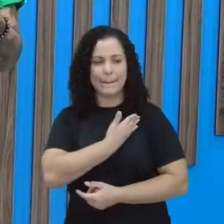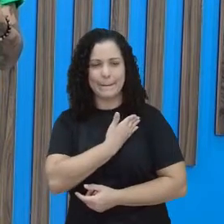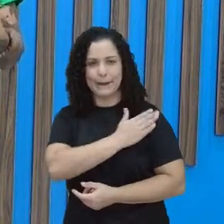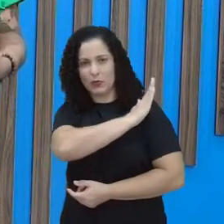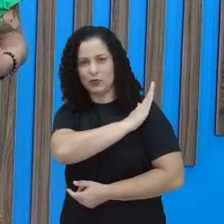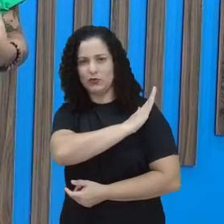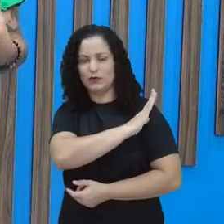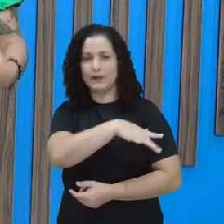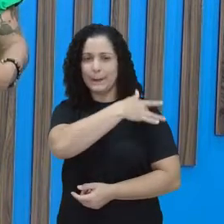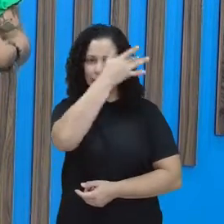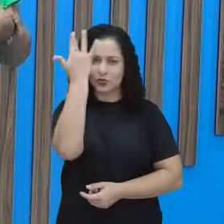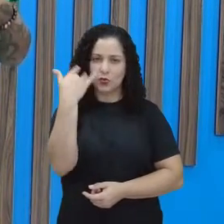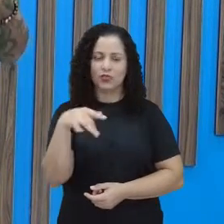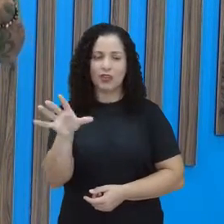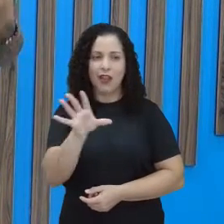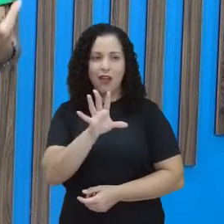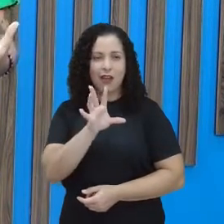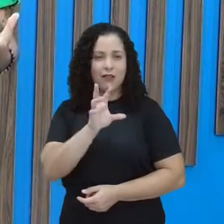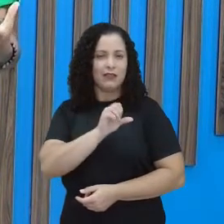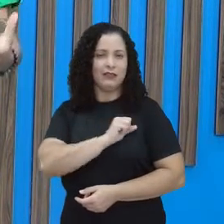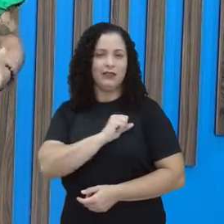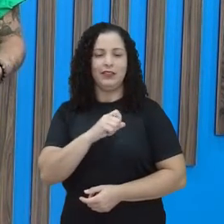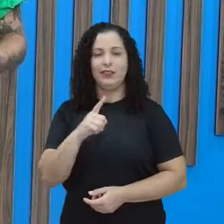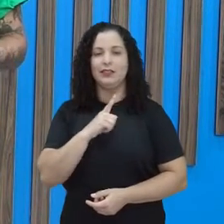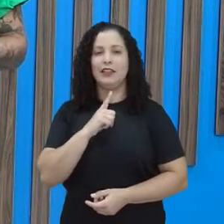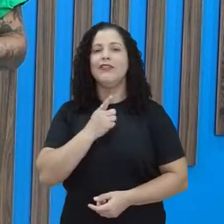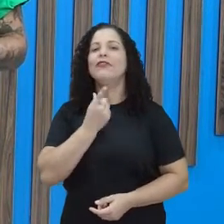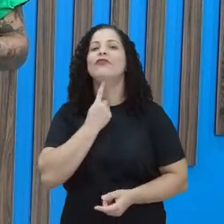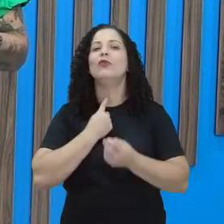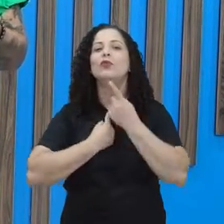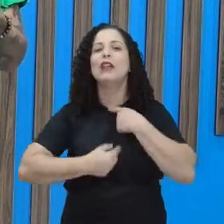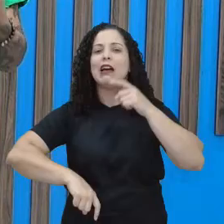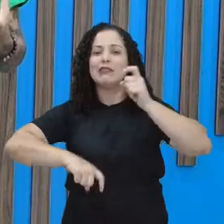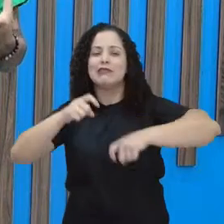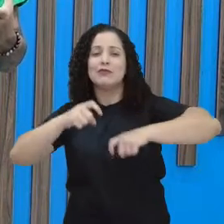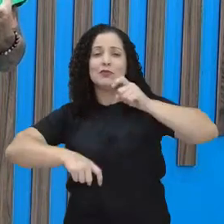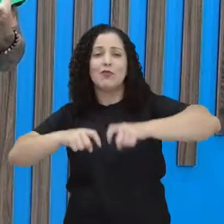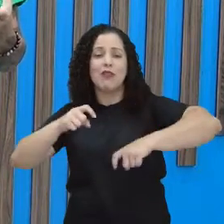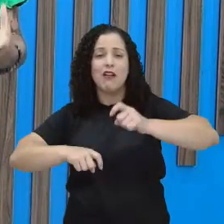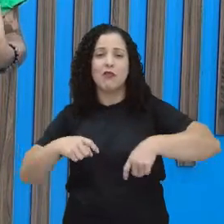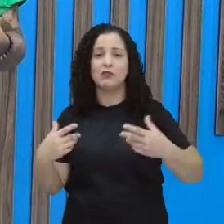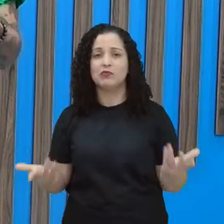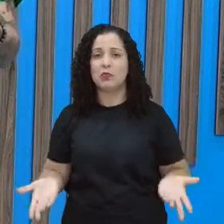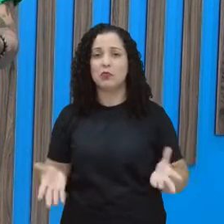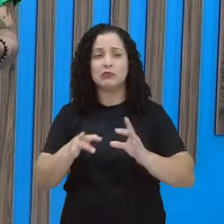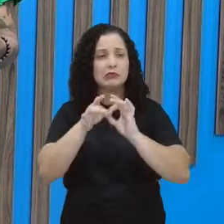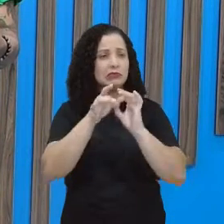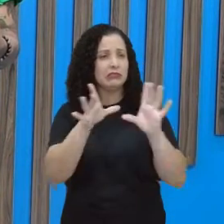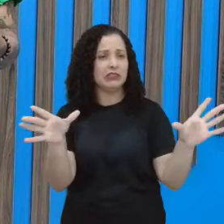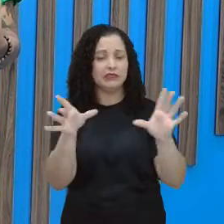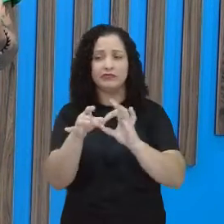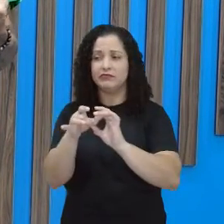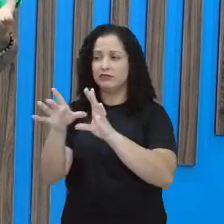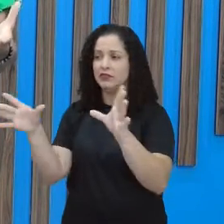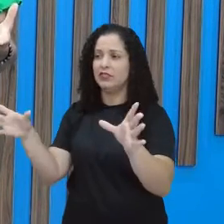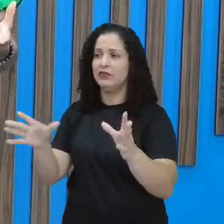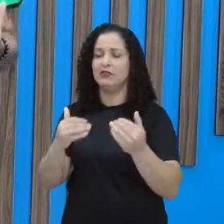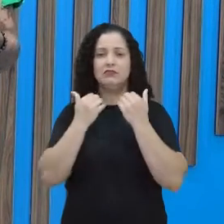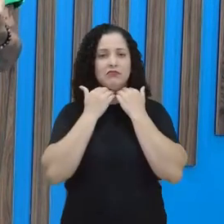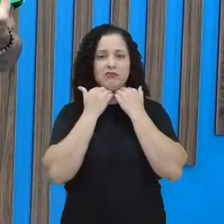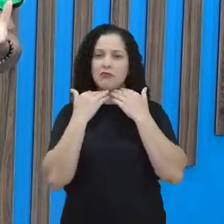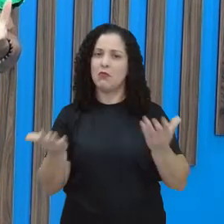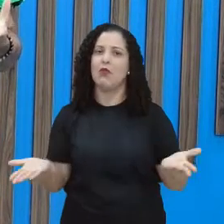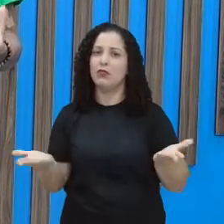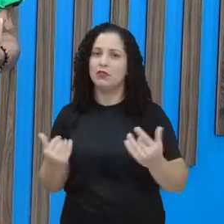se apaixonam ou têm interesse sexual por quem elas têm. Não importa se